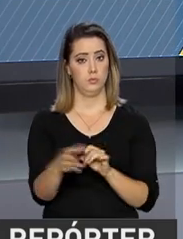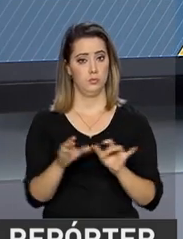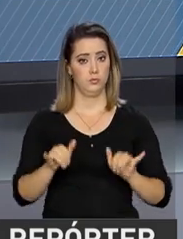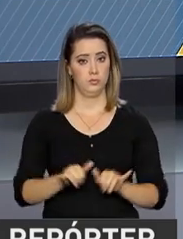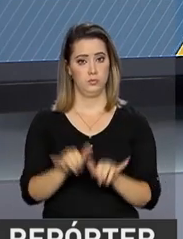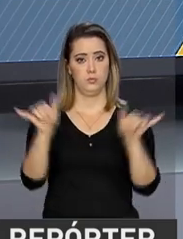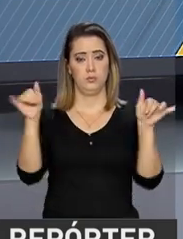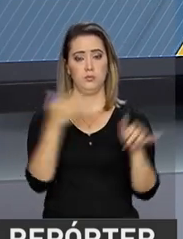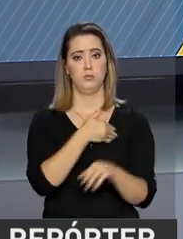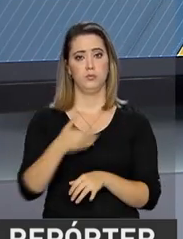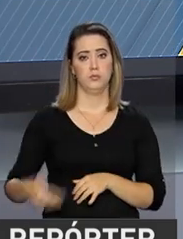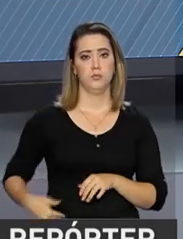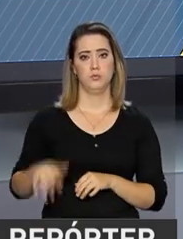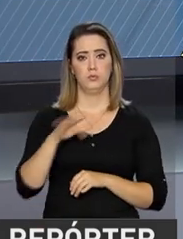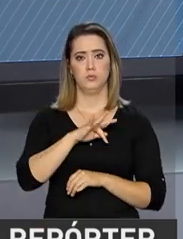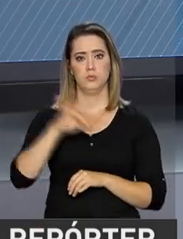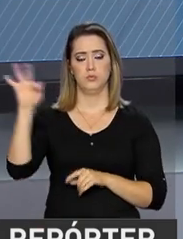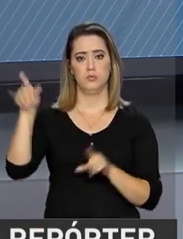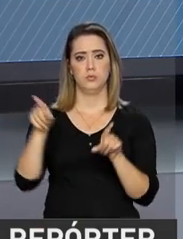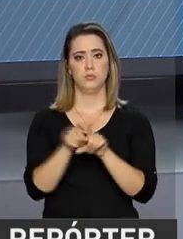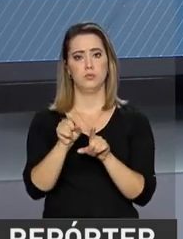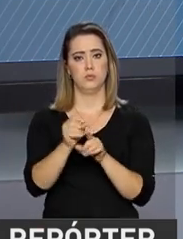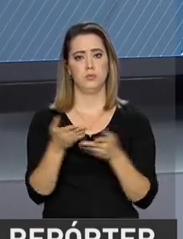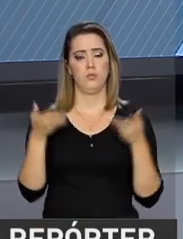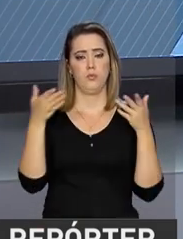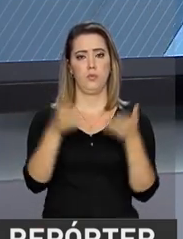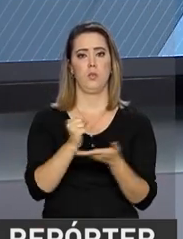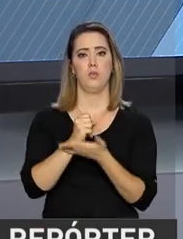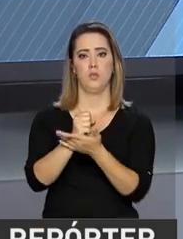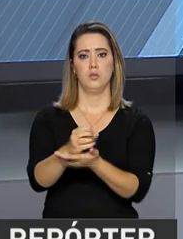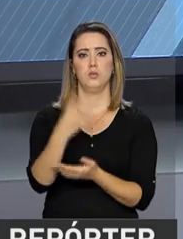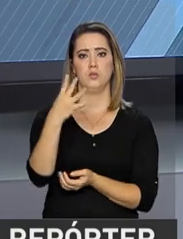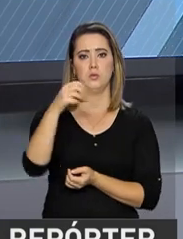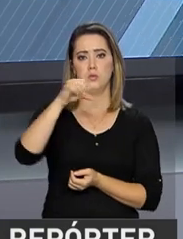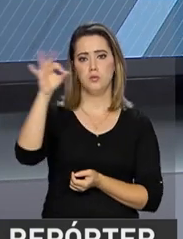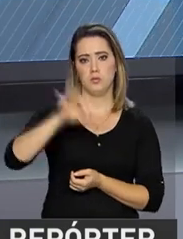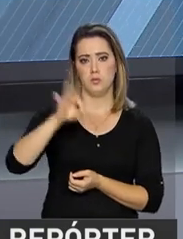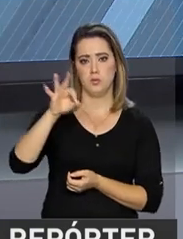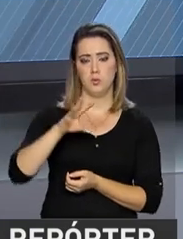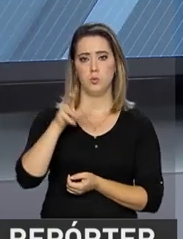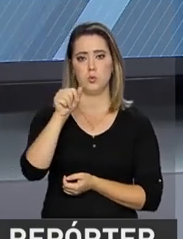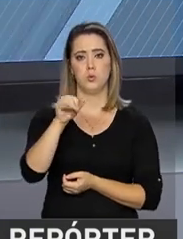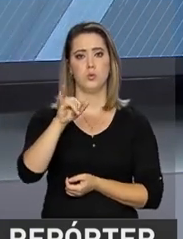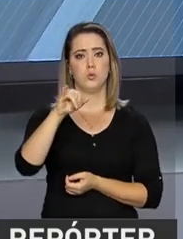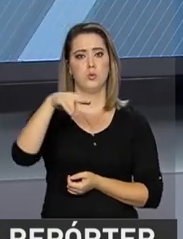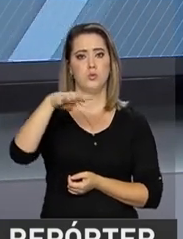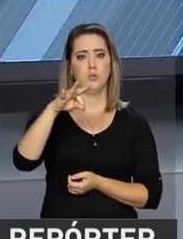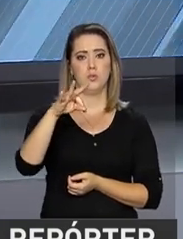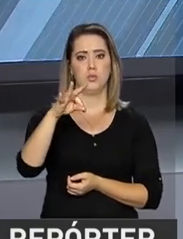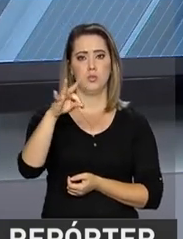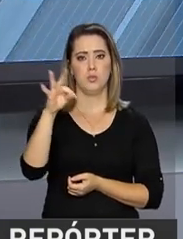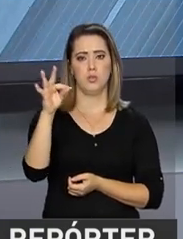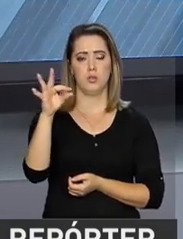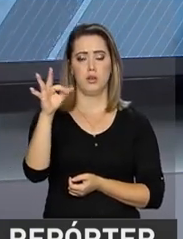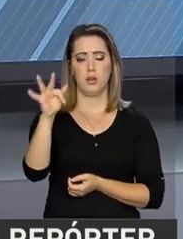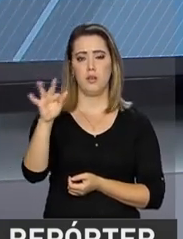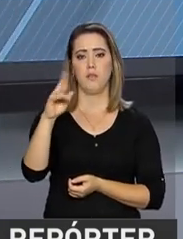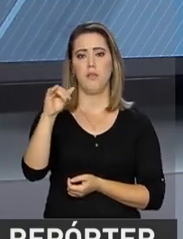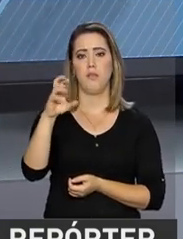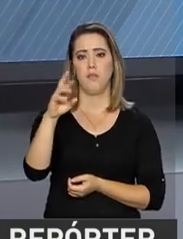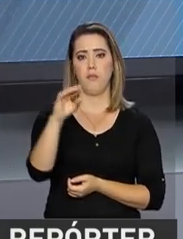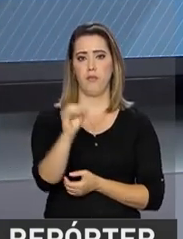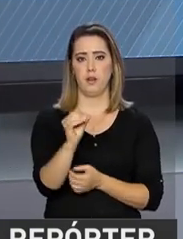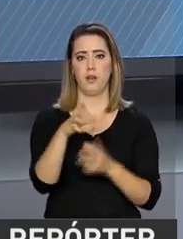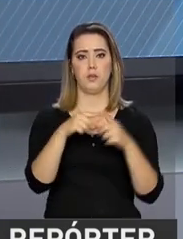o governo federal fará oferta da participação acionária de 49 por cento que a infraero tem nos terminais já concedidos de